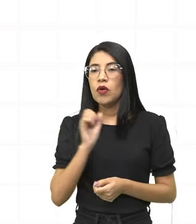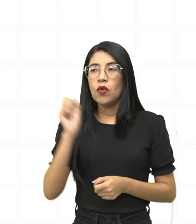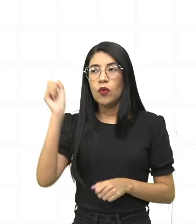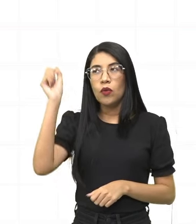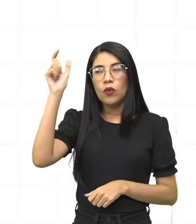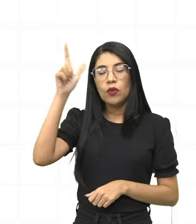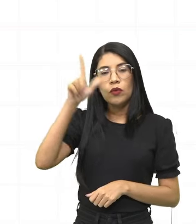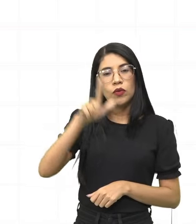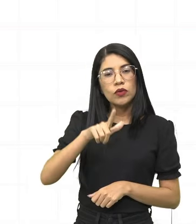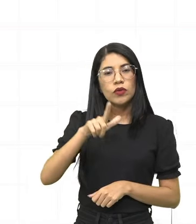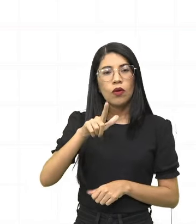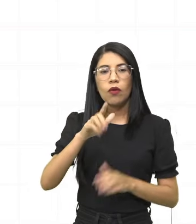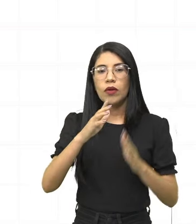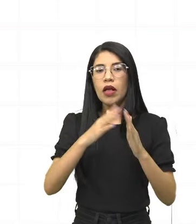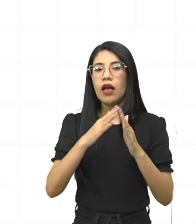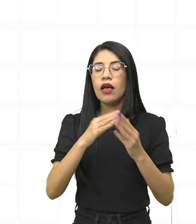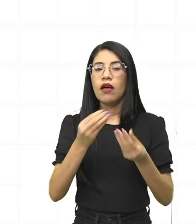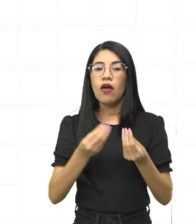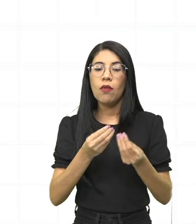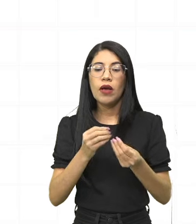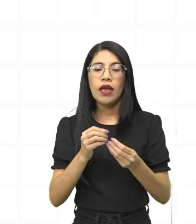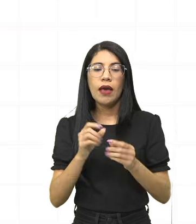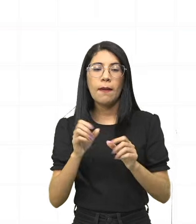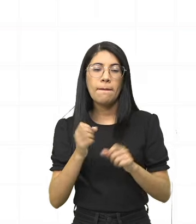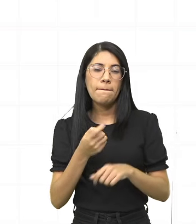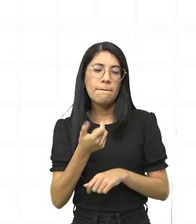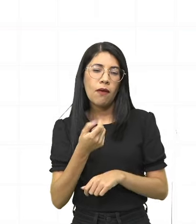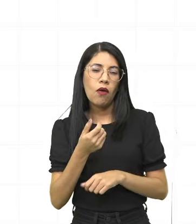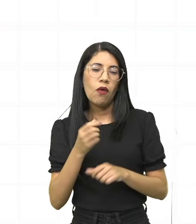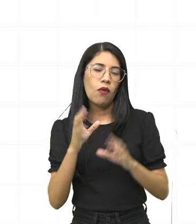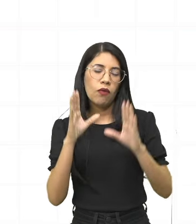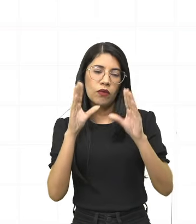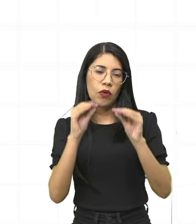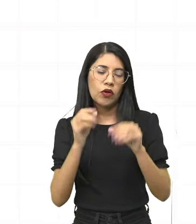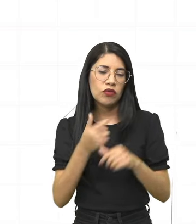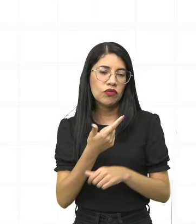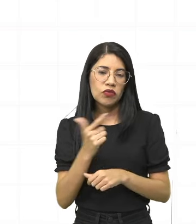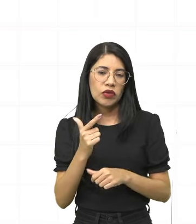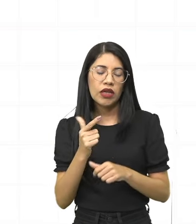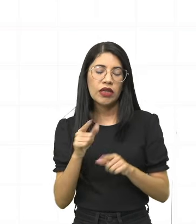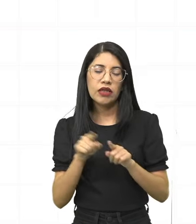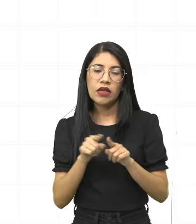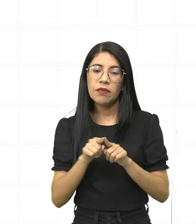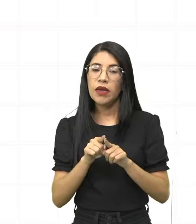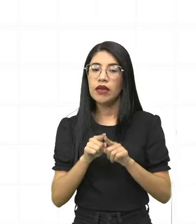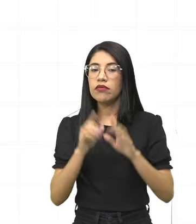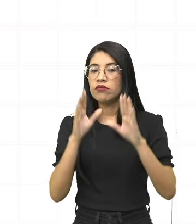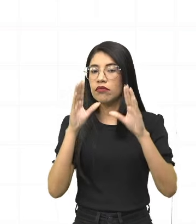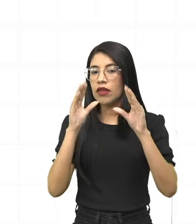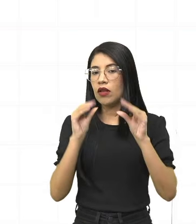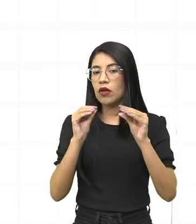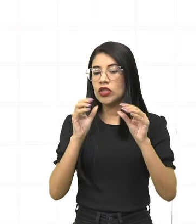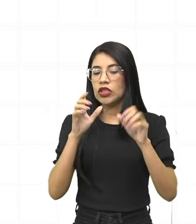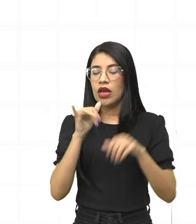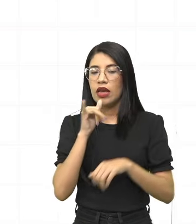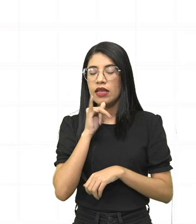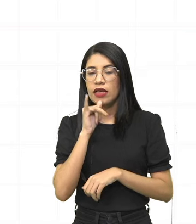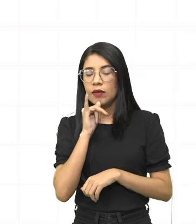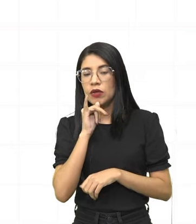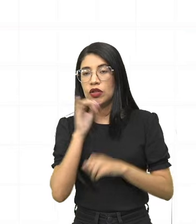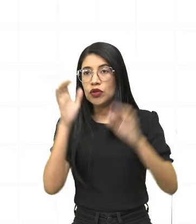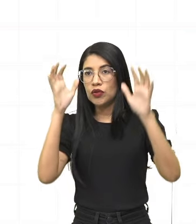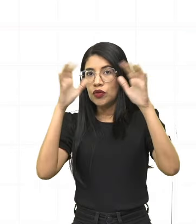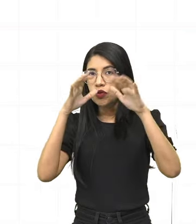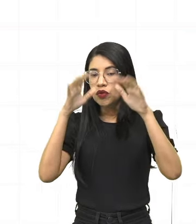incidência dos raios solares, né? Que vai ser menor à noite. E também no período onde a gente vai ter ali uma maior quantidade de